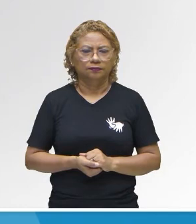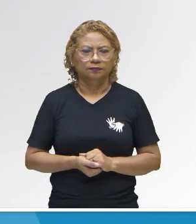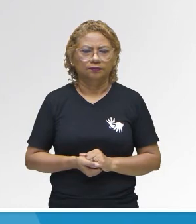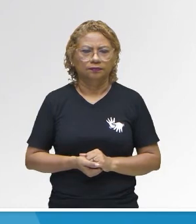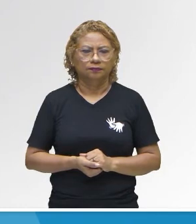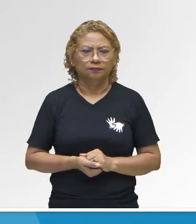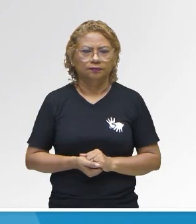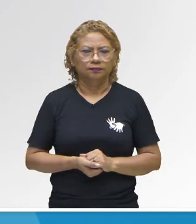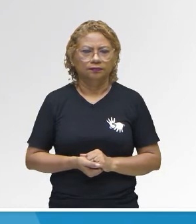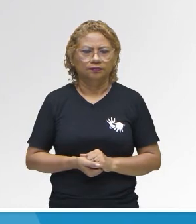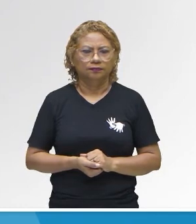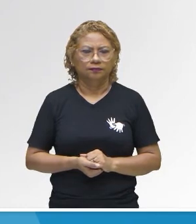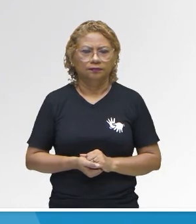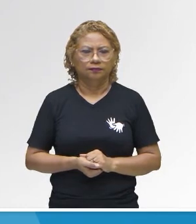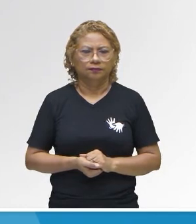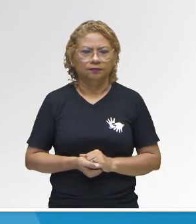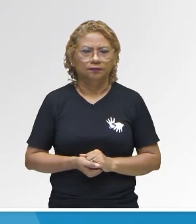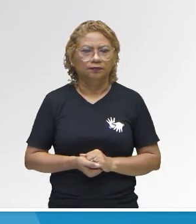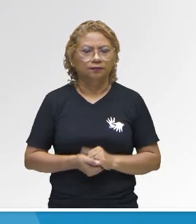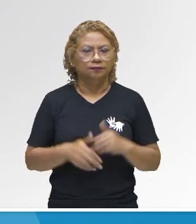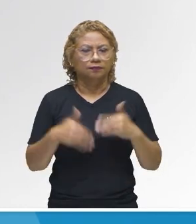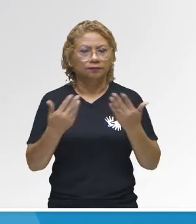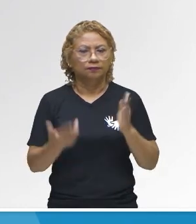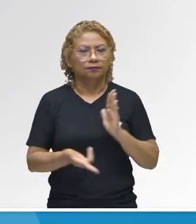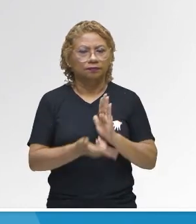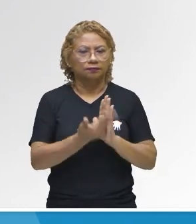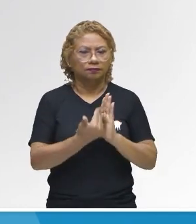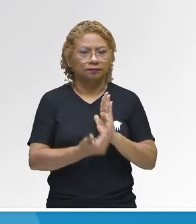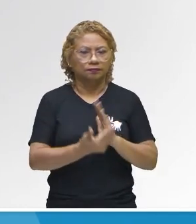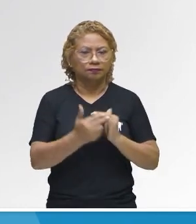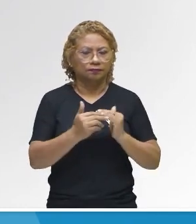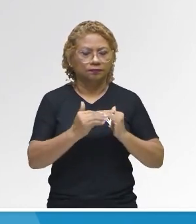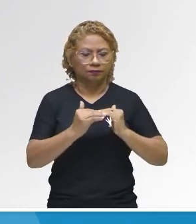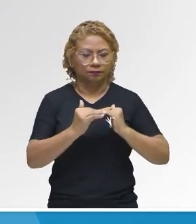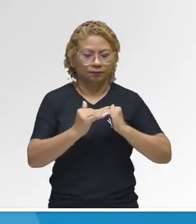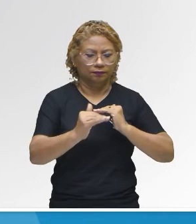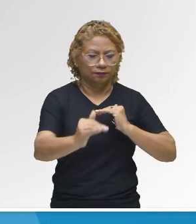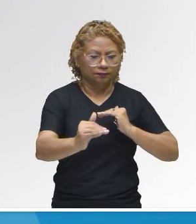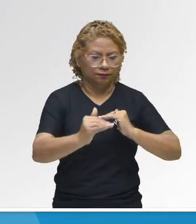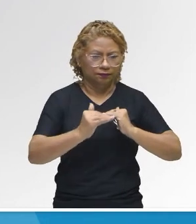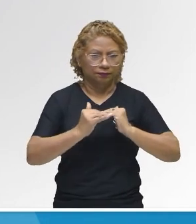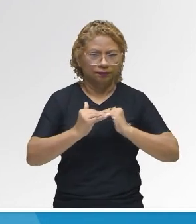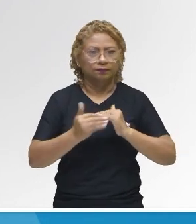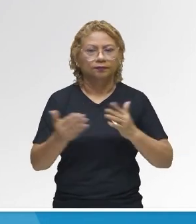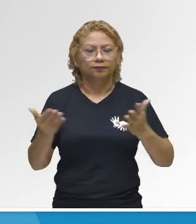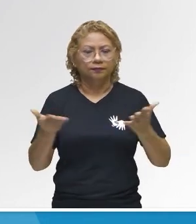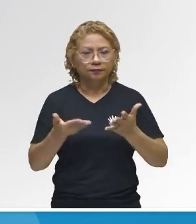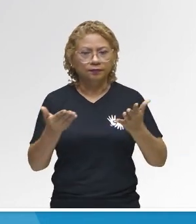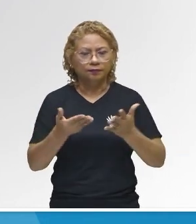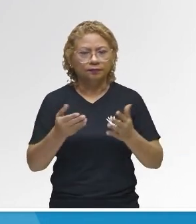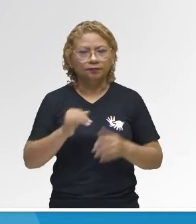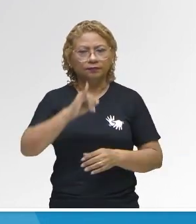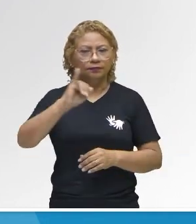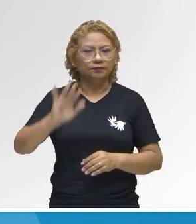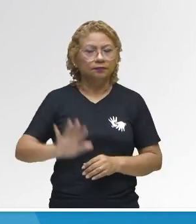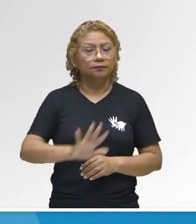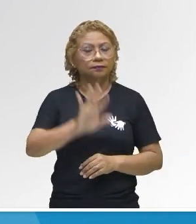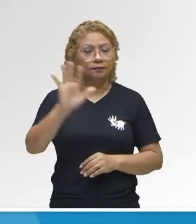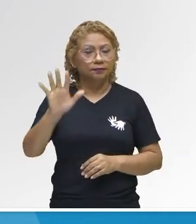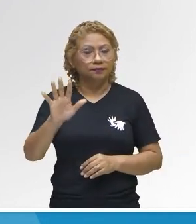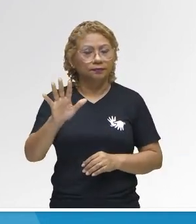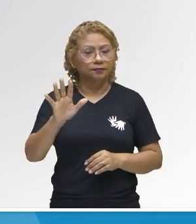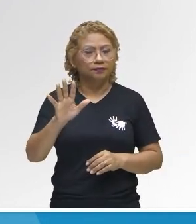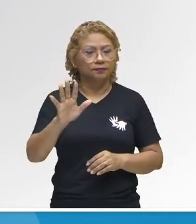Muito bem. Desenhei esse triângulo aí. Vamos agora projetar a sombra